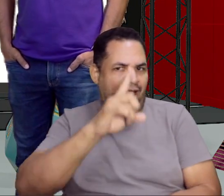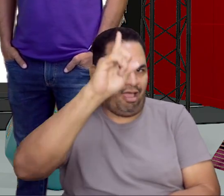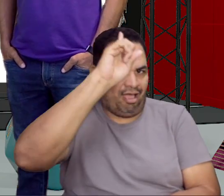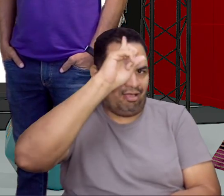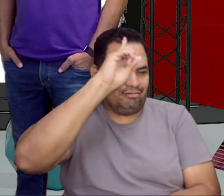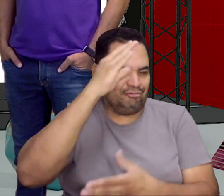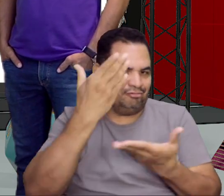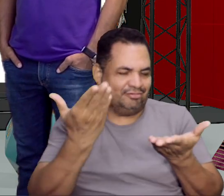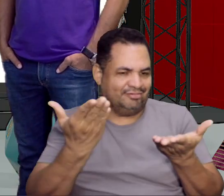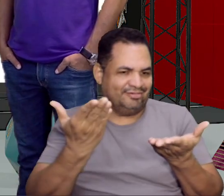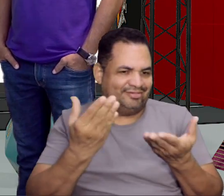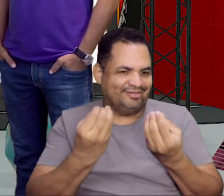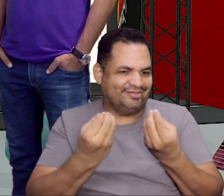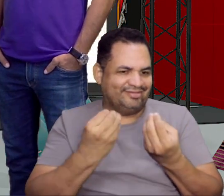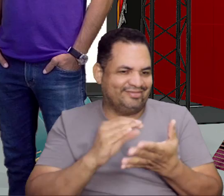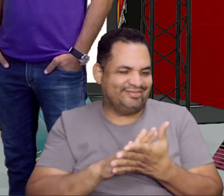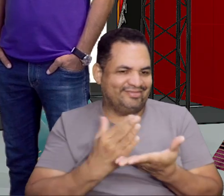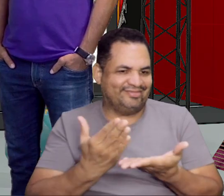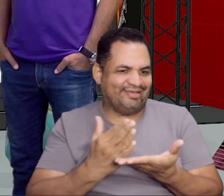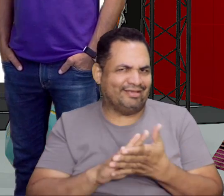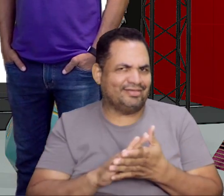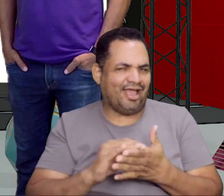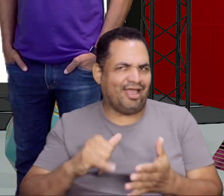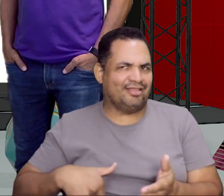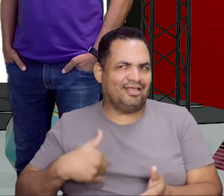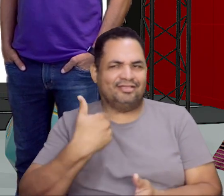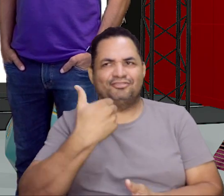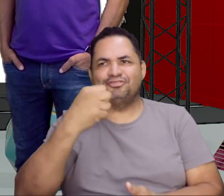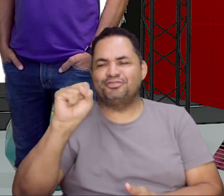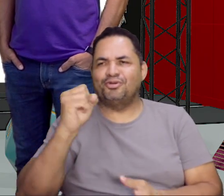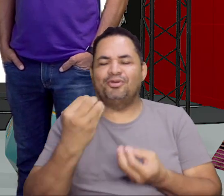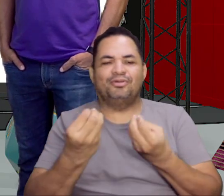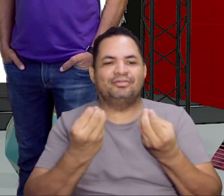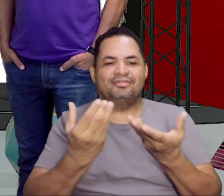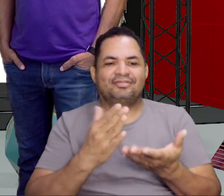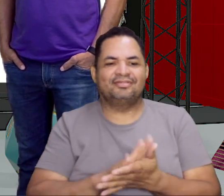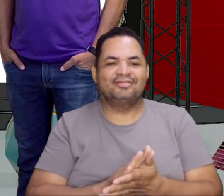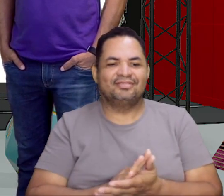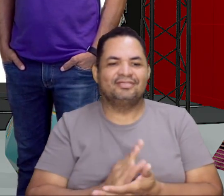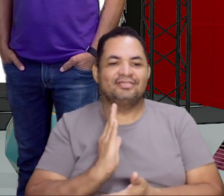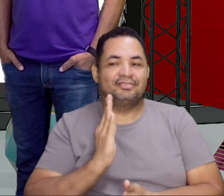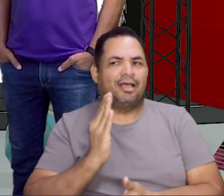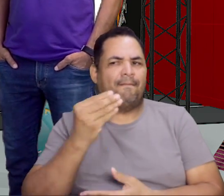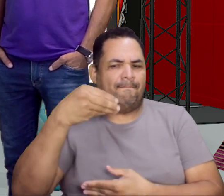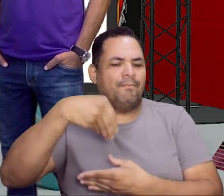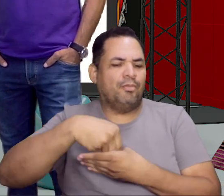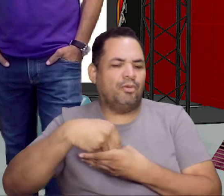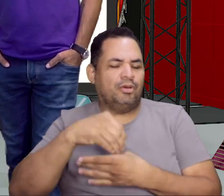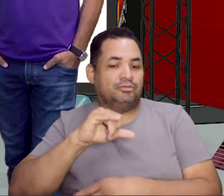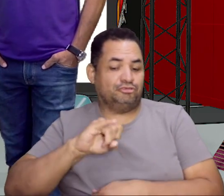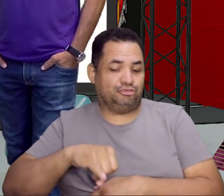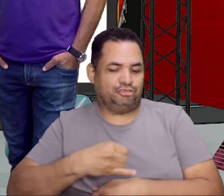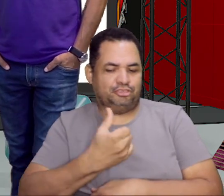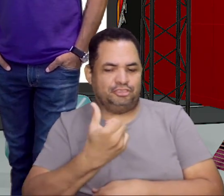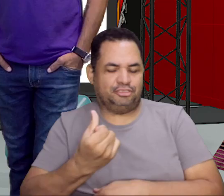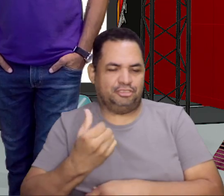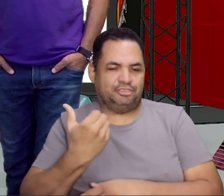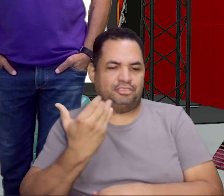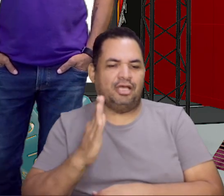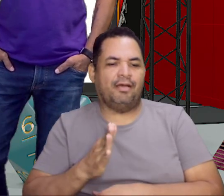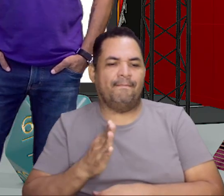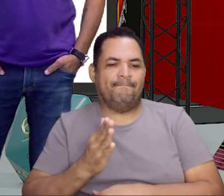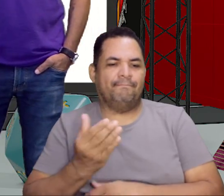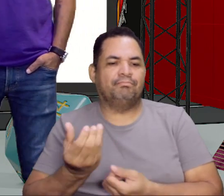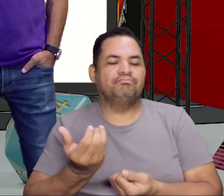fase assim ai meu deus do céu daqui dois anos faço 18 já agora com 16 já pode votar né já tem já tem o livre arbitro aí